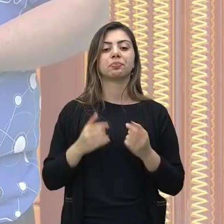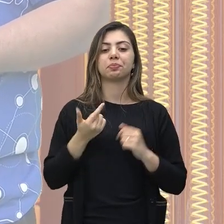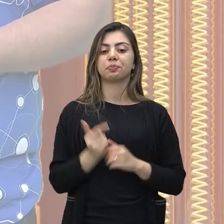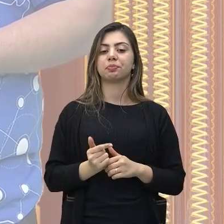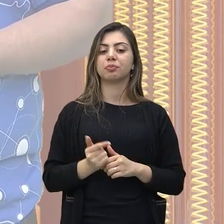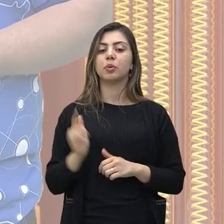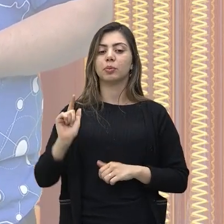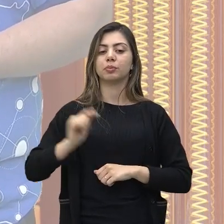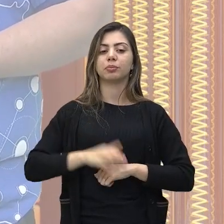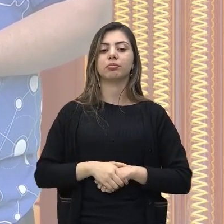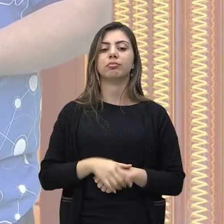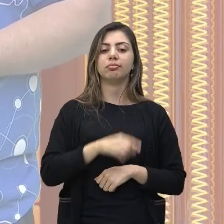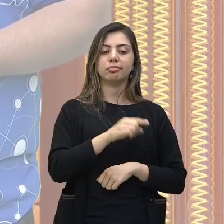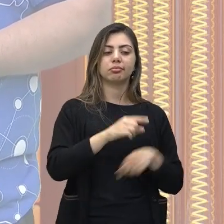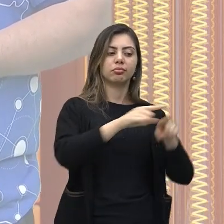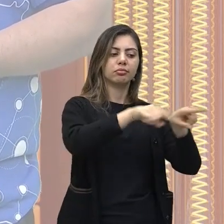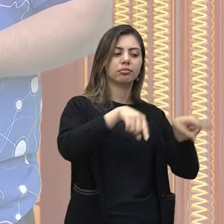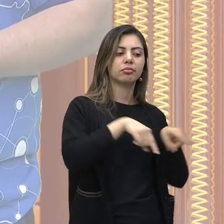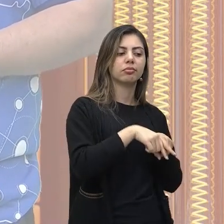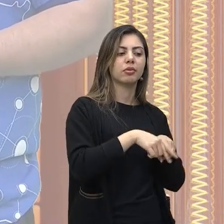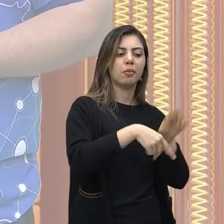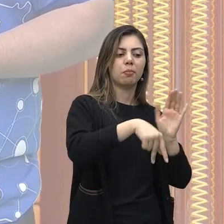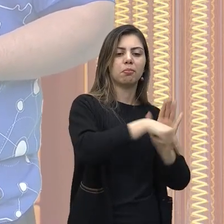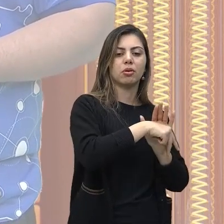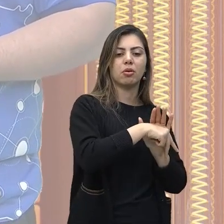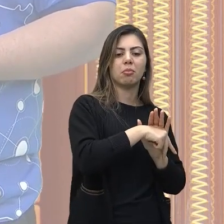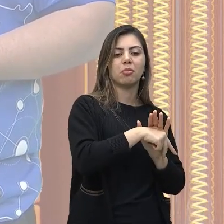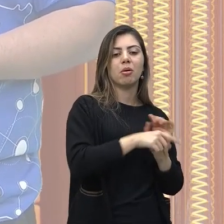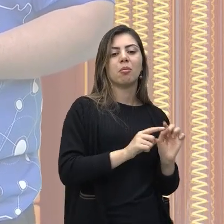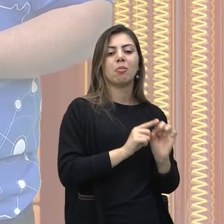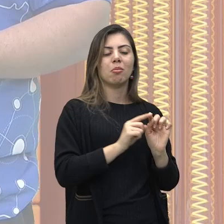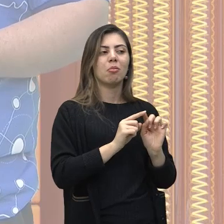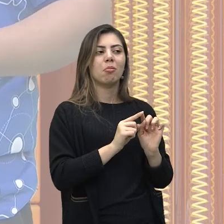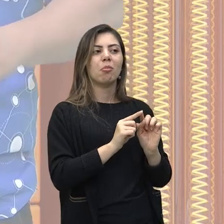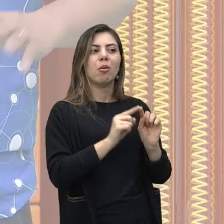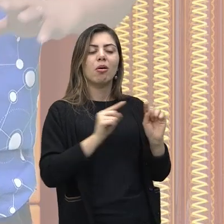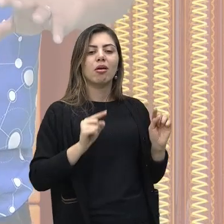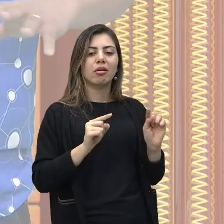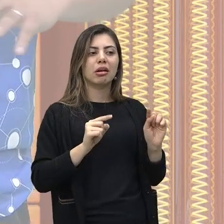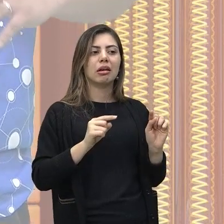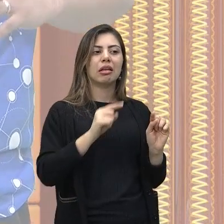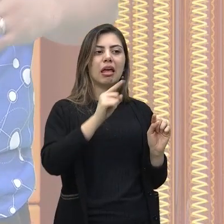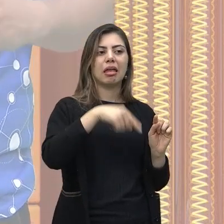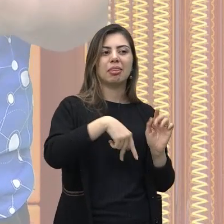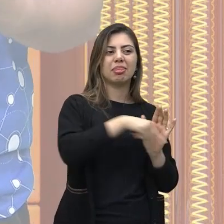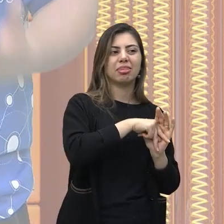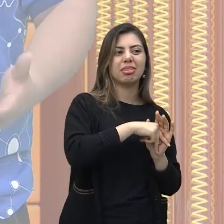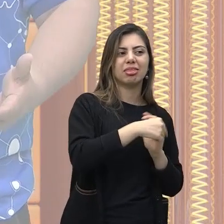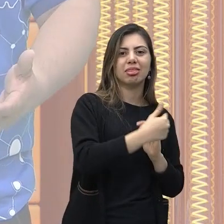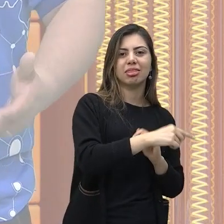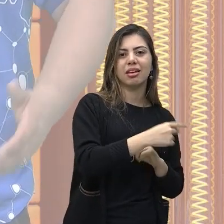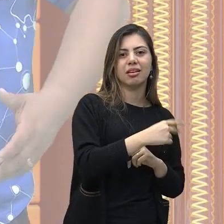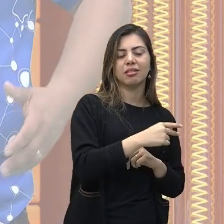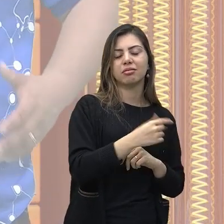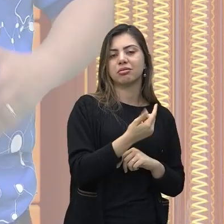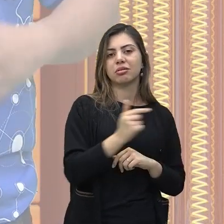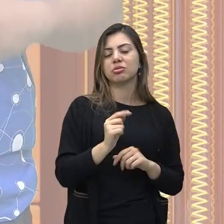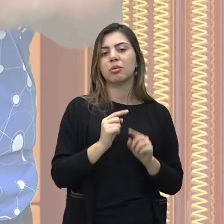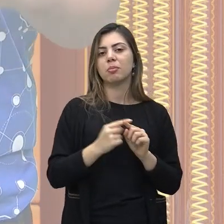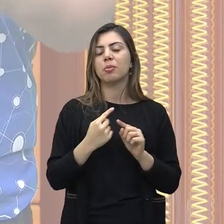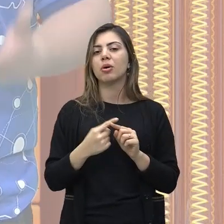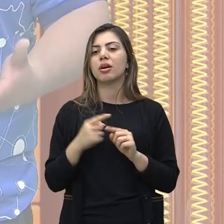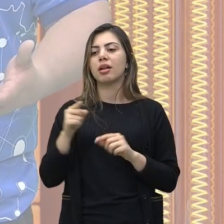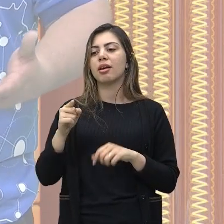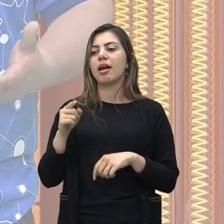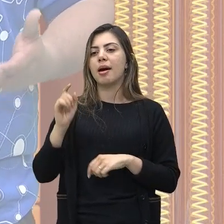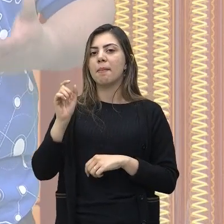às suas terras tradicionais, intensificando os conflitos fundiários. Por quê? Porque os brancos compravam essas terras, se sentiam